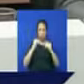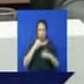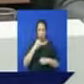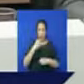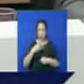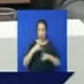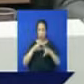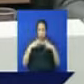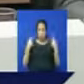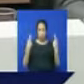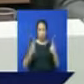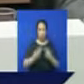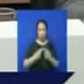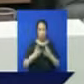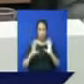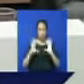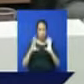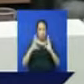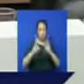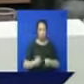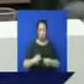todos.